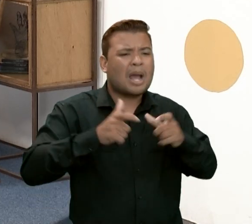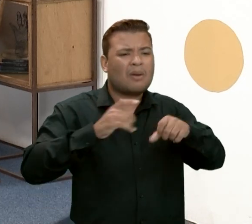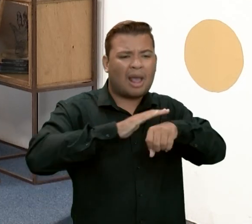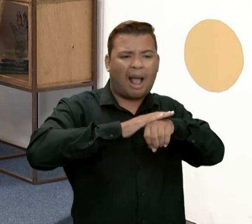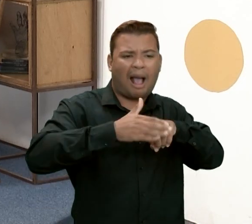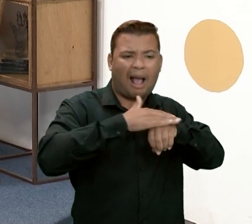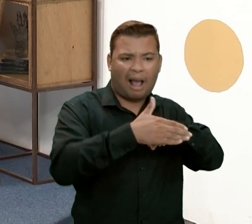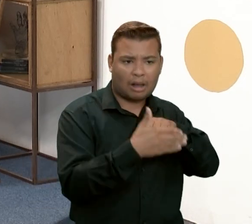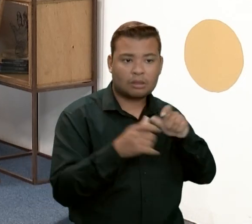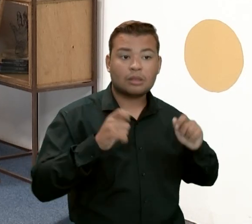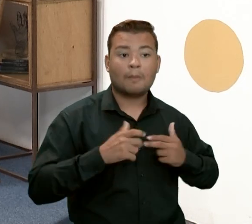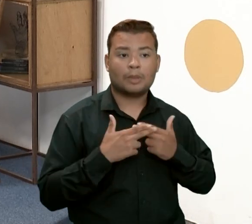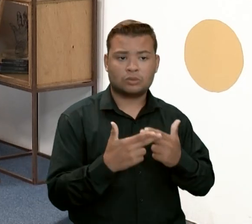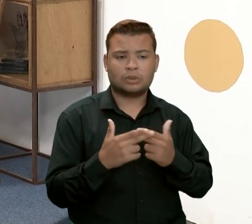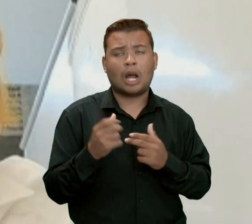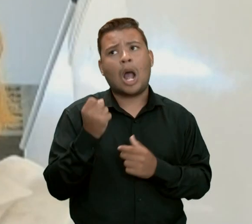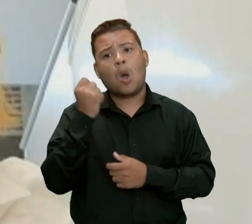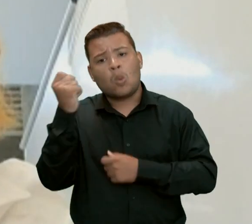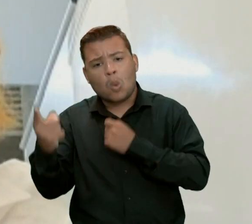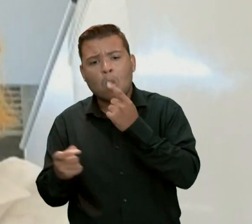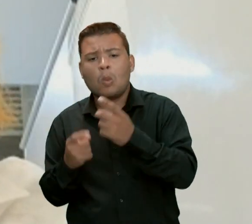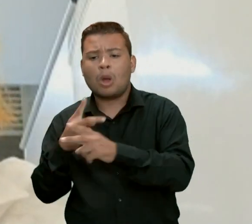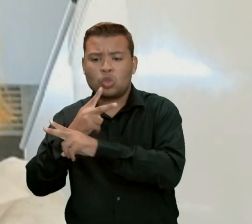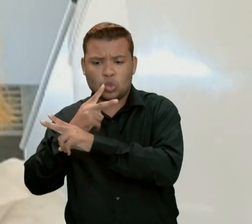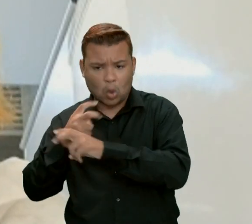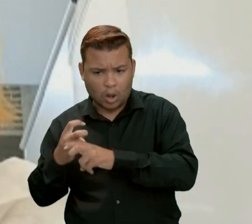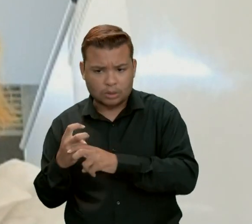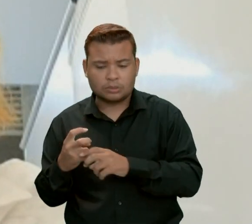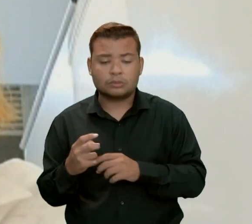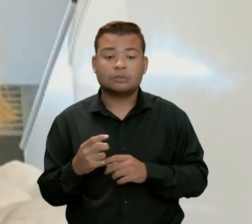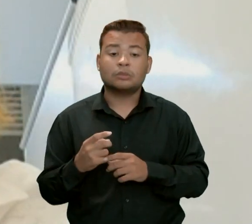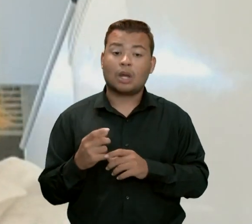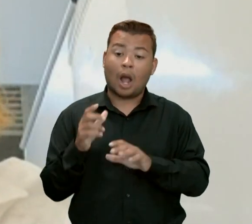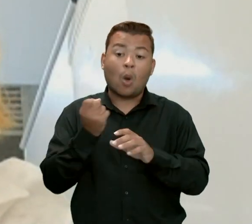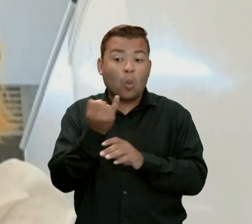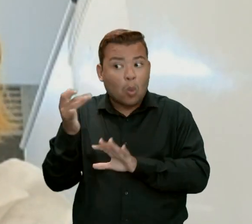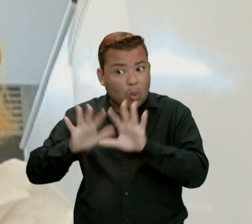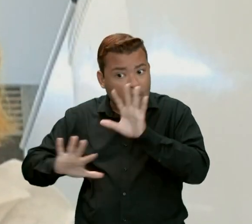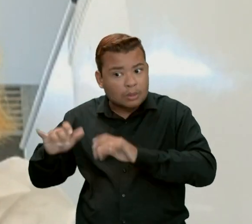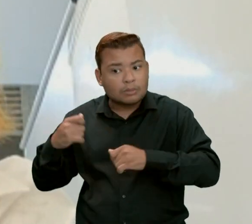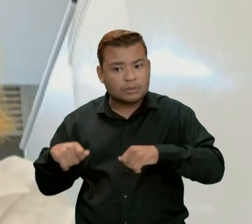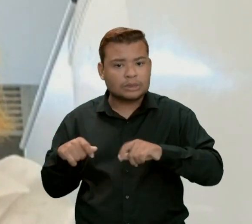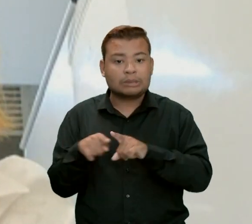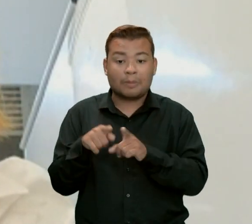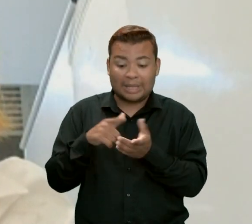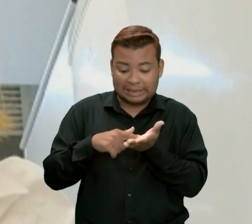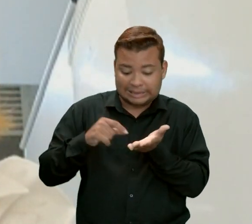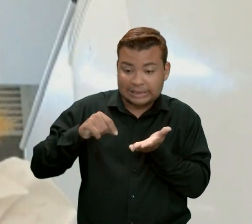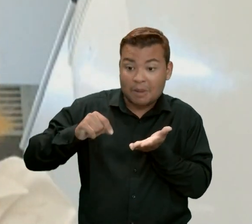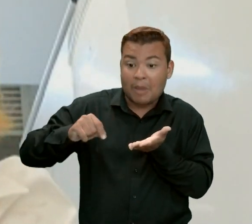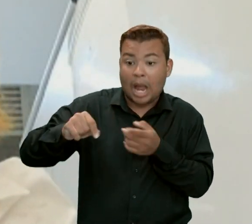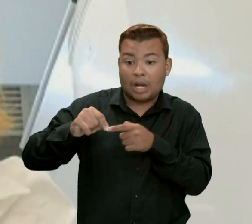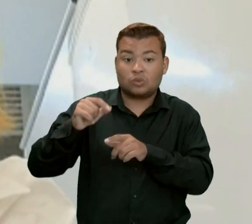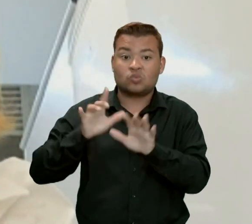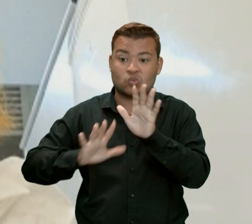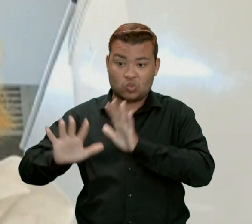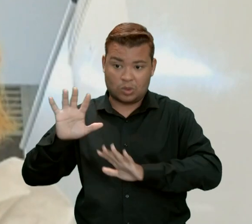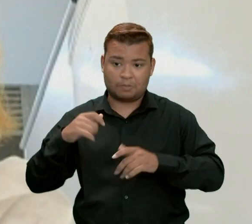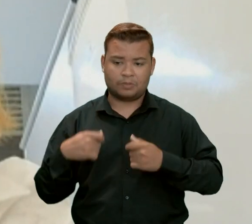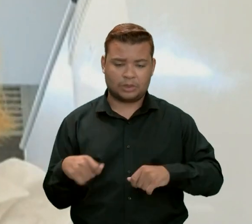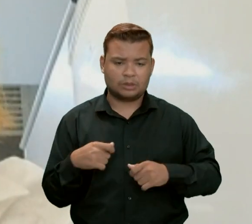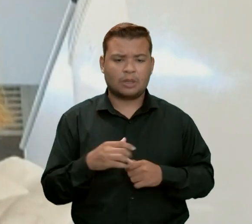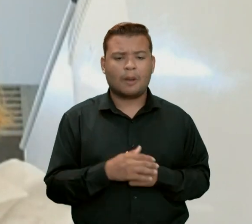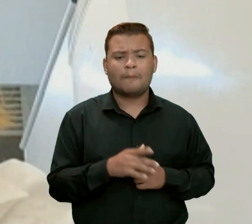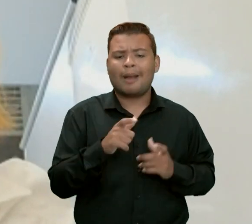que são tóxicas, né? Sementes também, temos que tomar cuidado com as sementes. Mas a gente pode aproveitar,